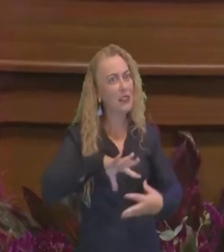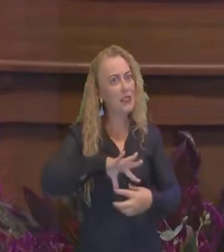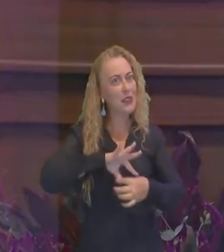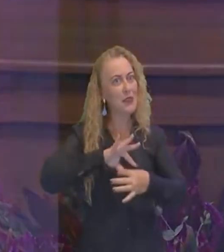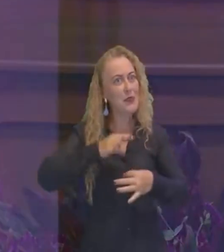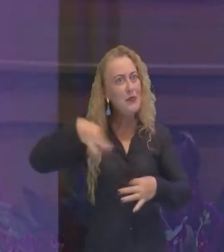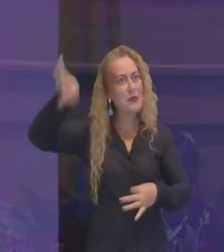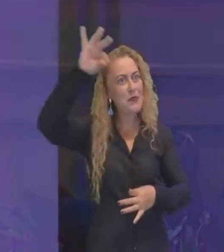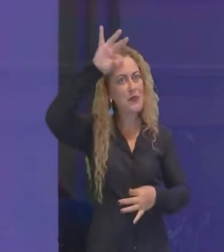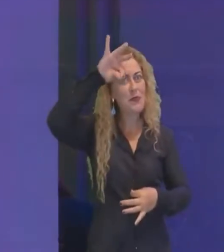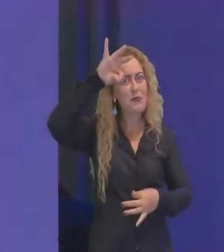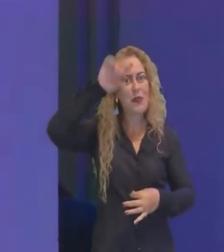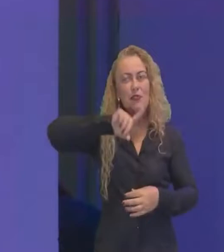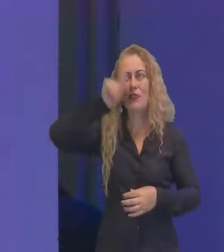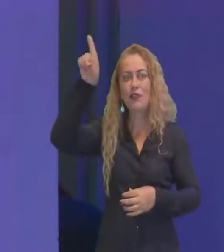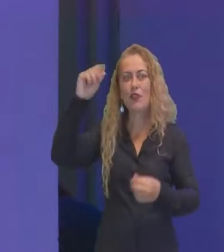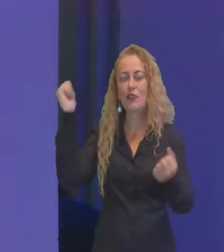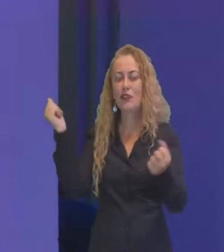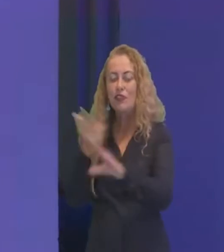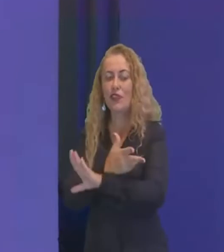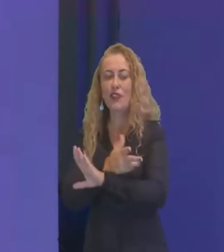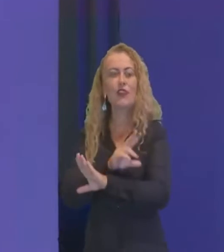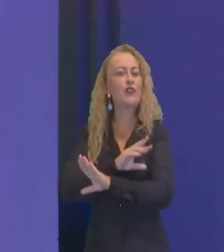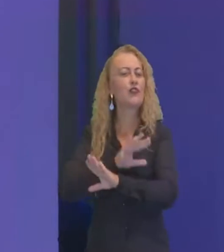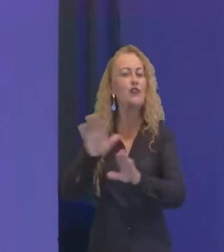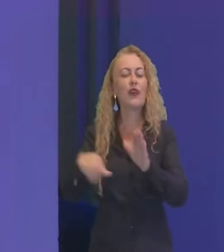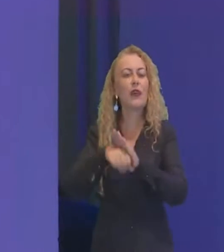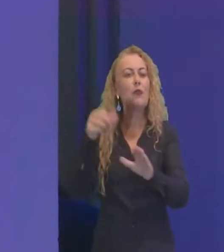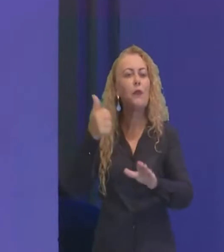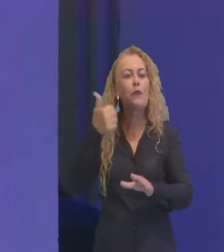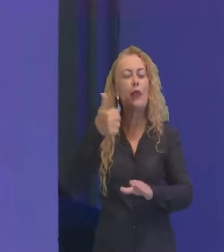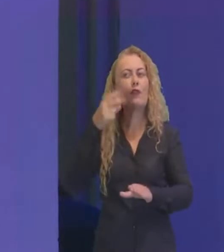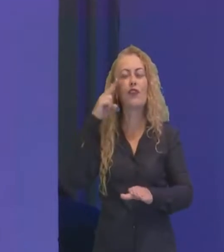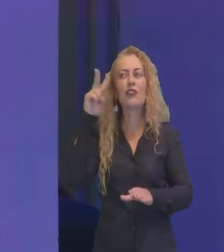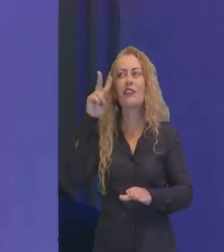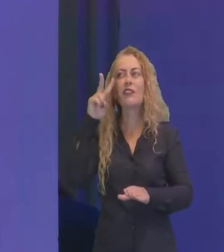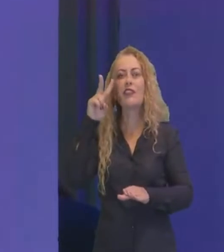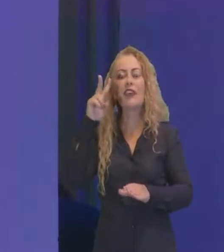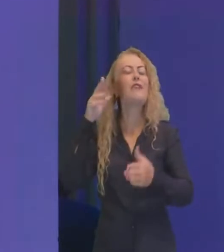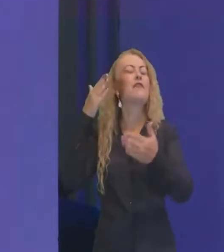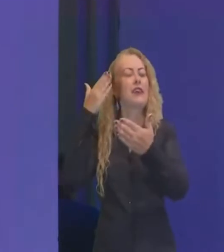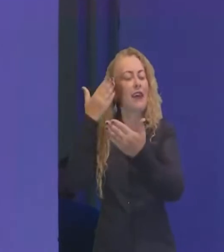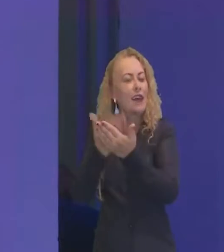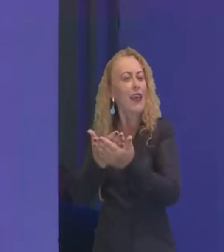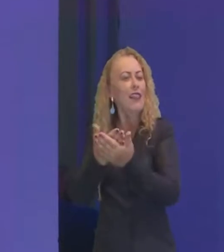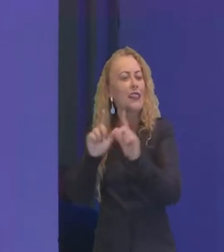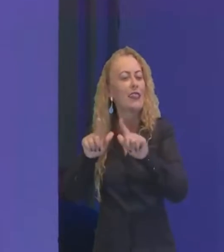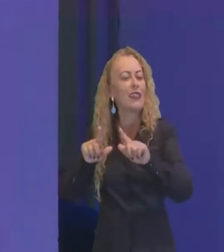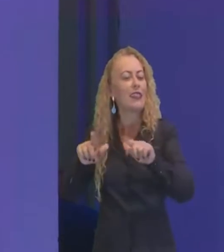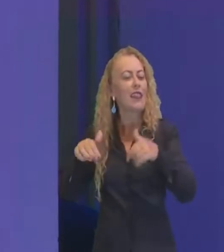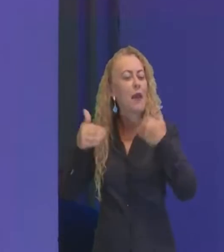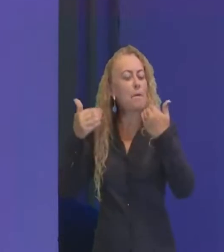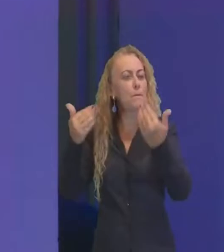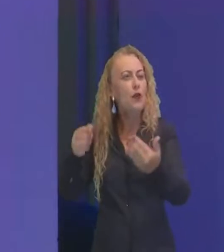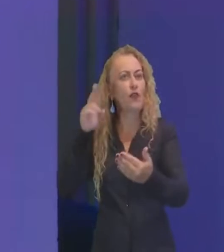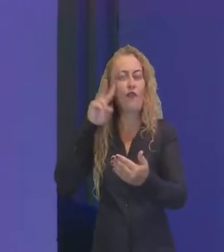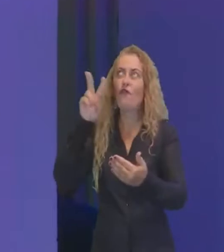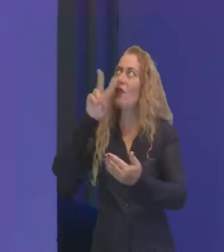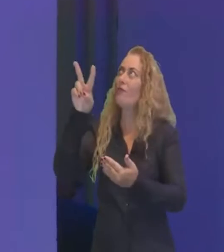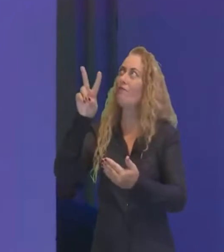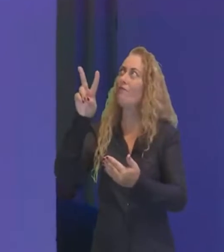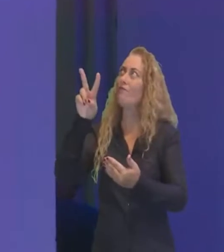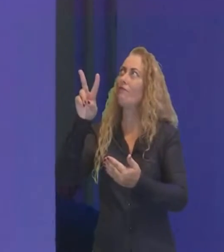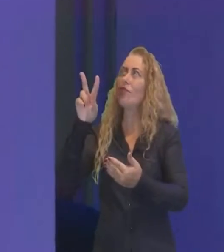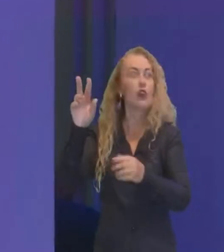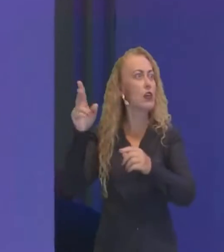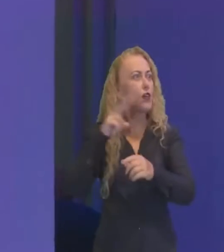crer para que eu possa ver. Você crê que Deus pode fazer? Você crê que Deus pode fazer uma